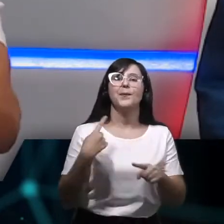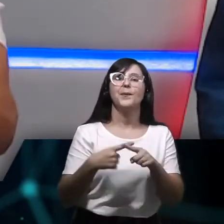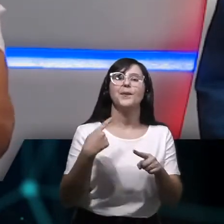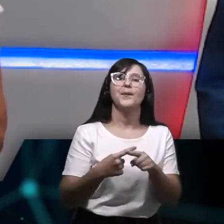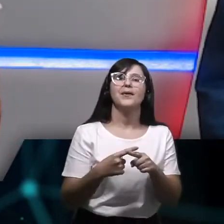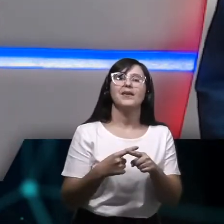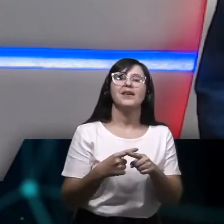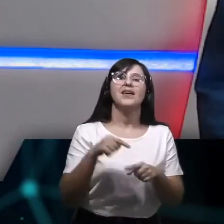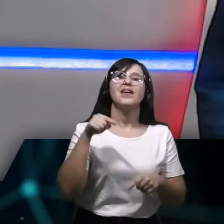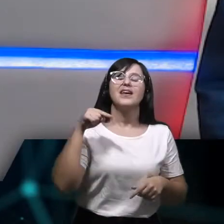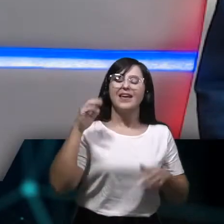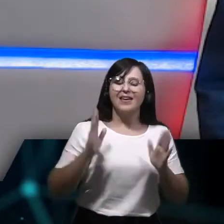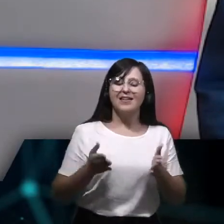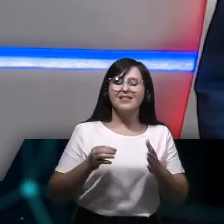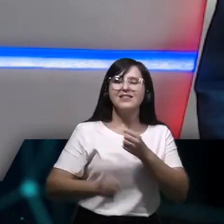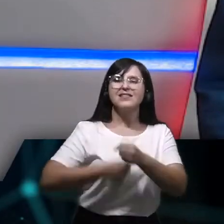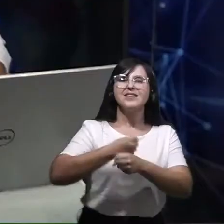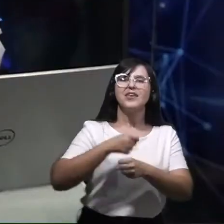para conceder